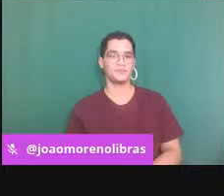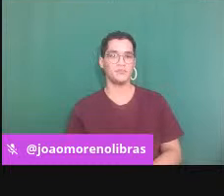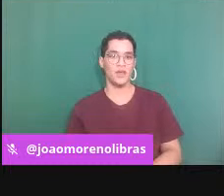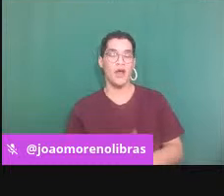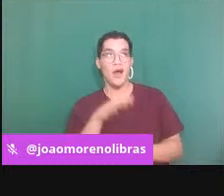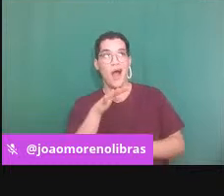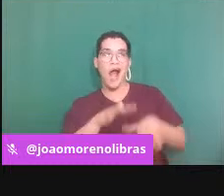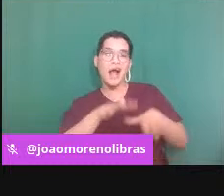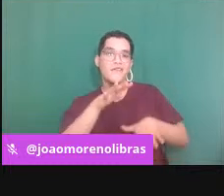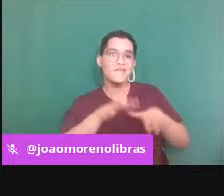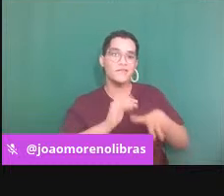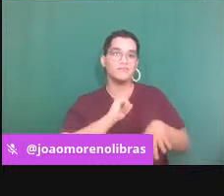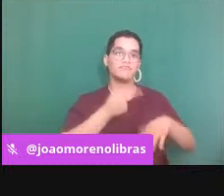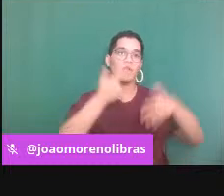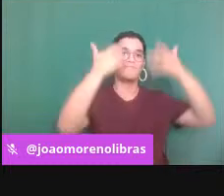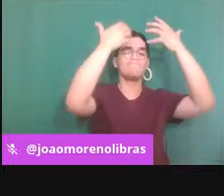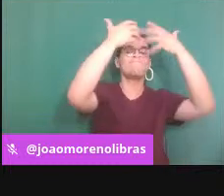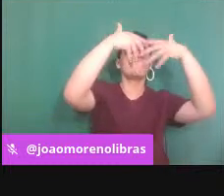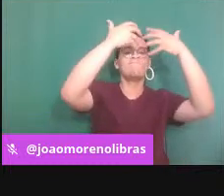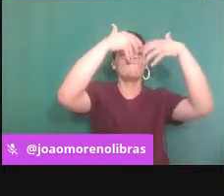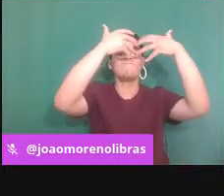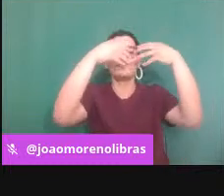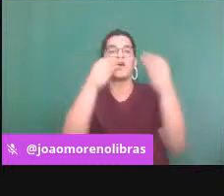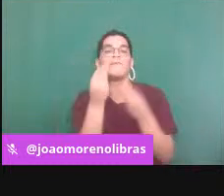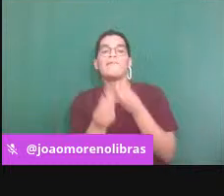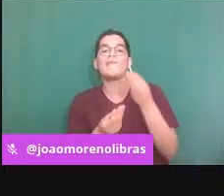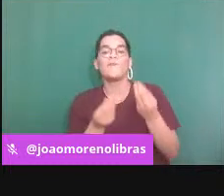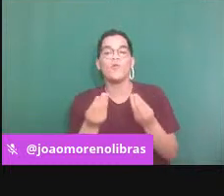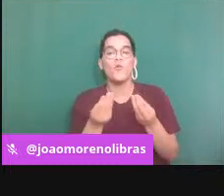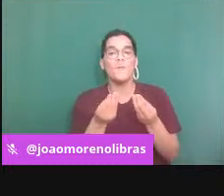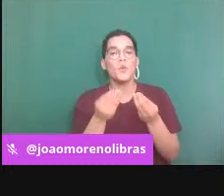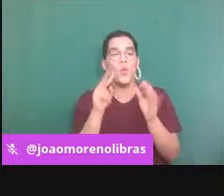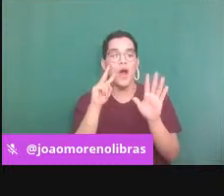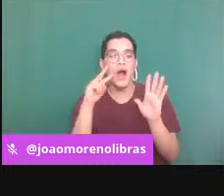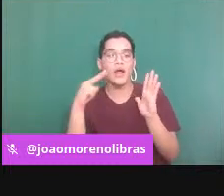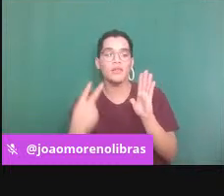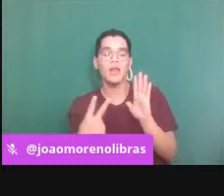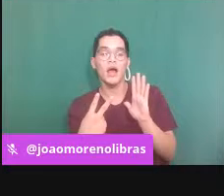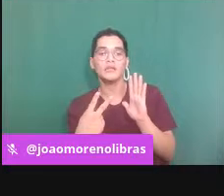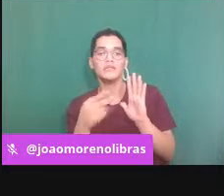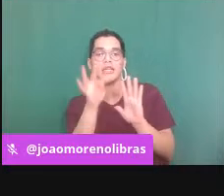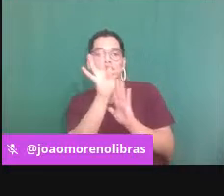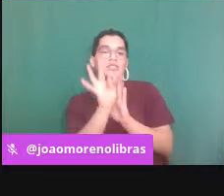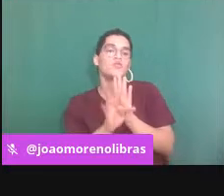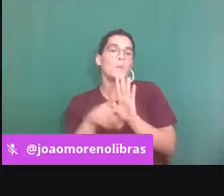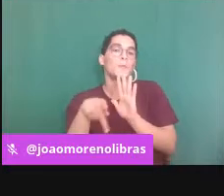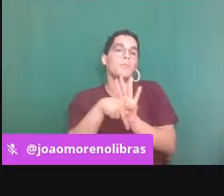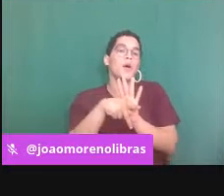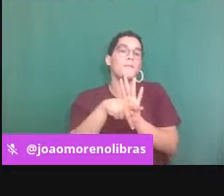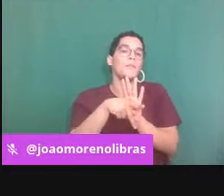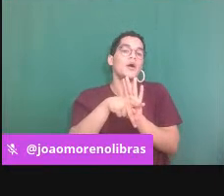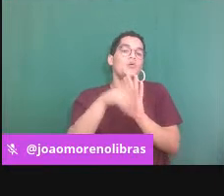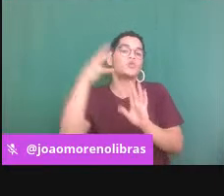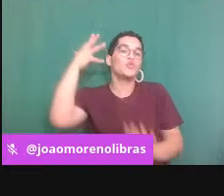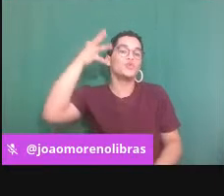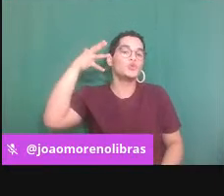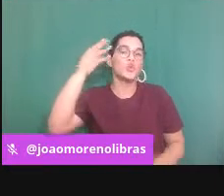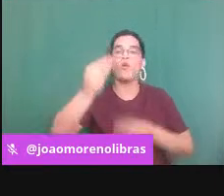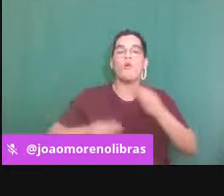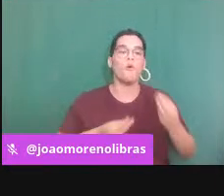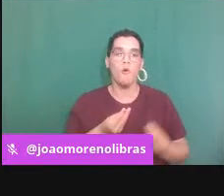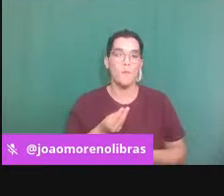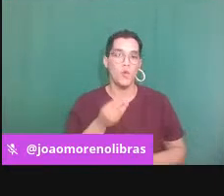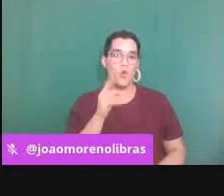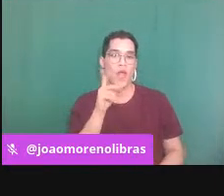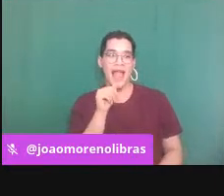A análise textual dos discursos é uma outra vertente teórica? Né? Não, ela é uma